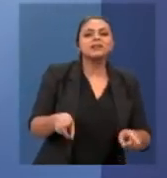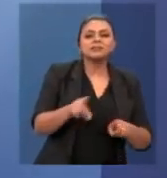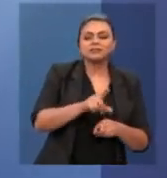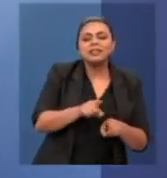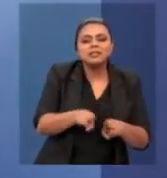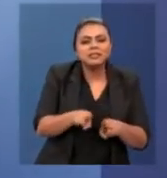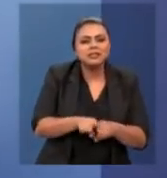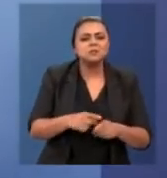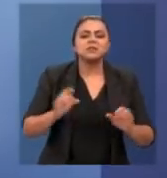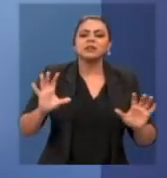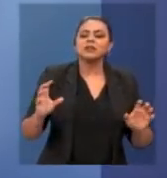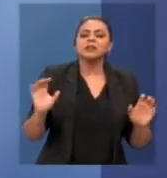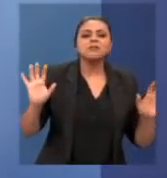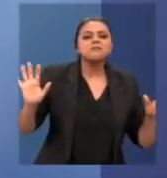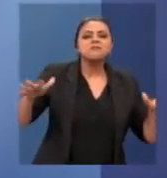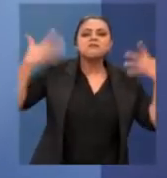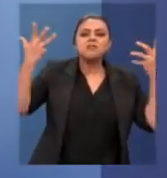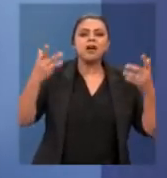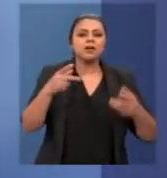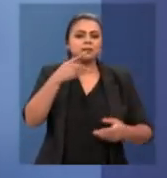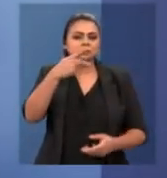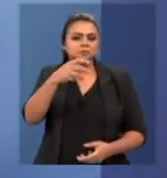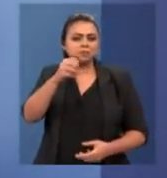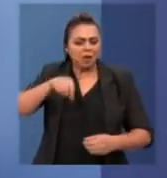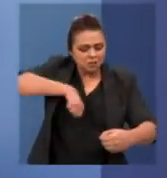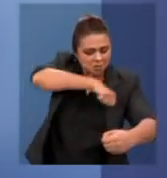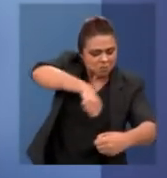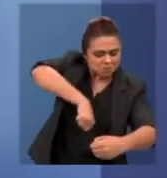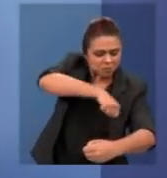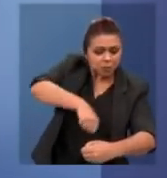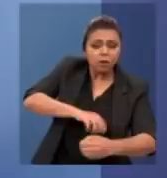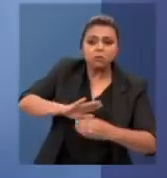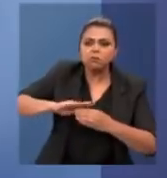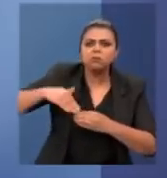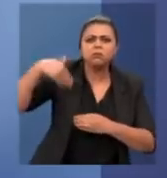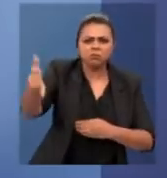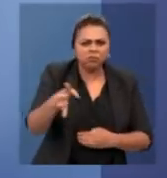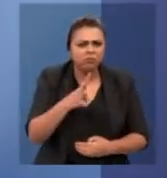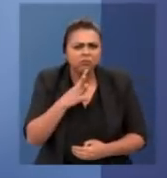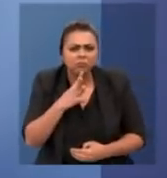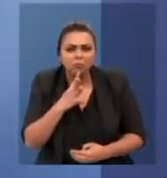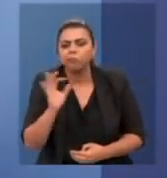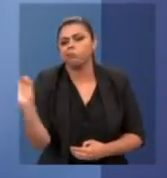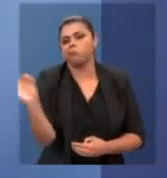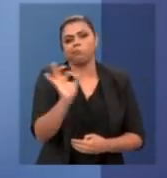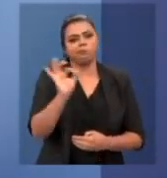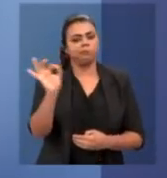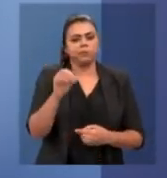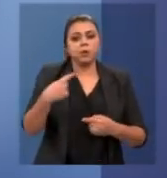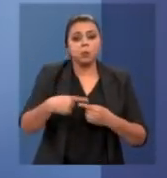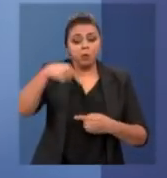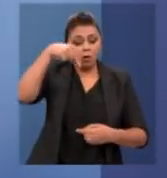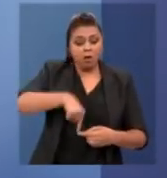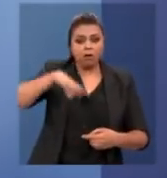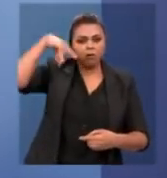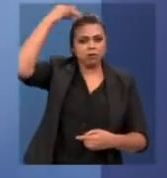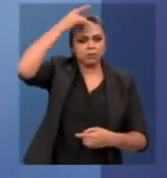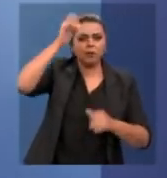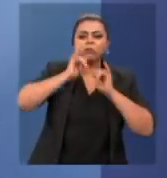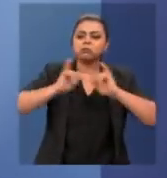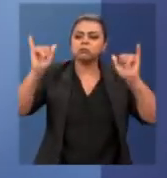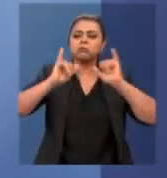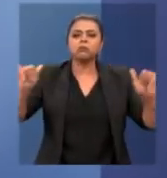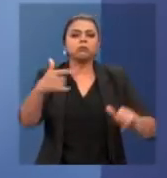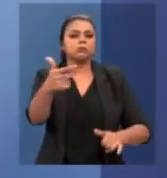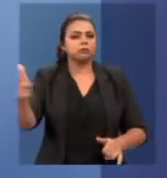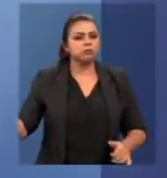aí afora festa da polenta lá fora não conhece nada disso porque nosso estado não é divulgado como merece